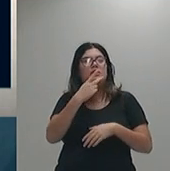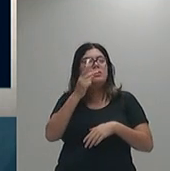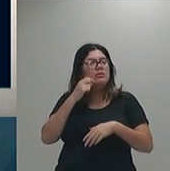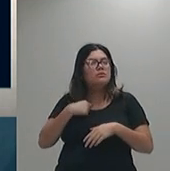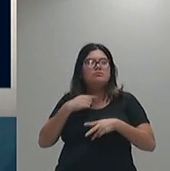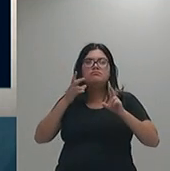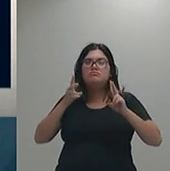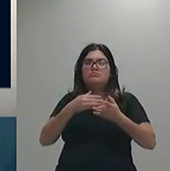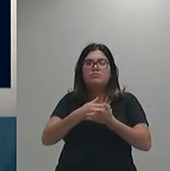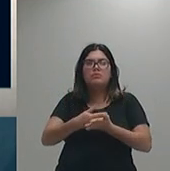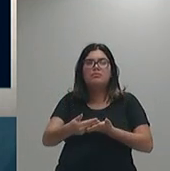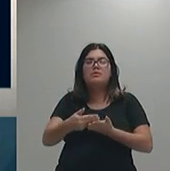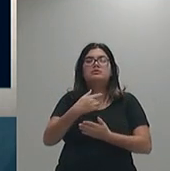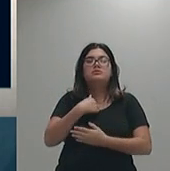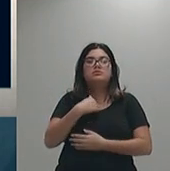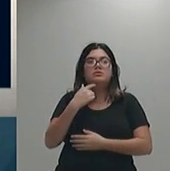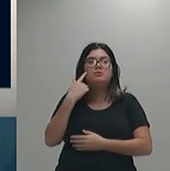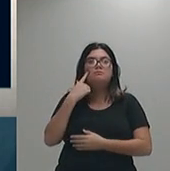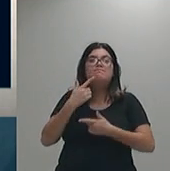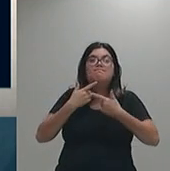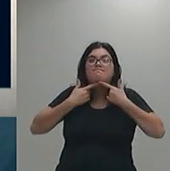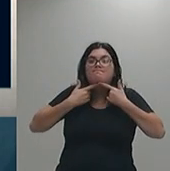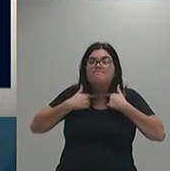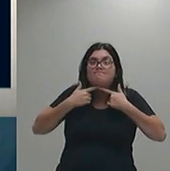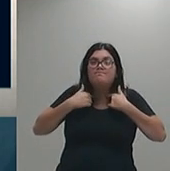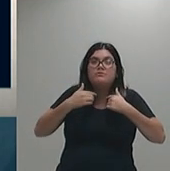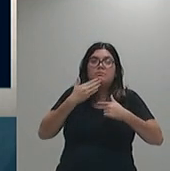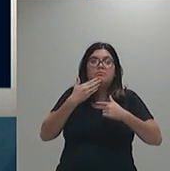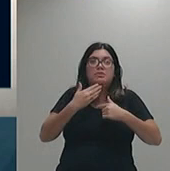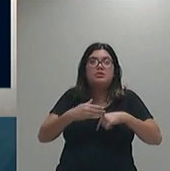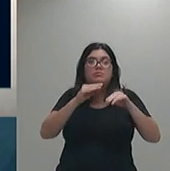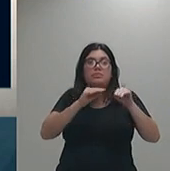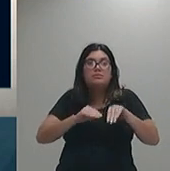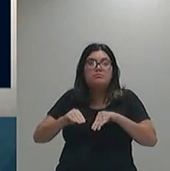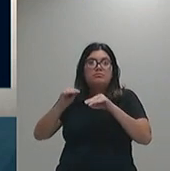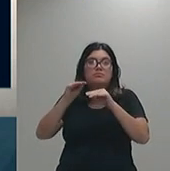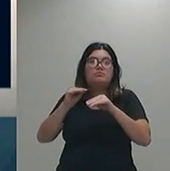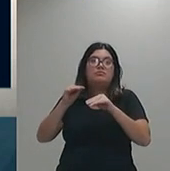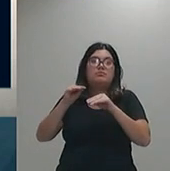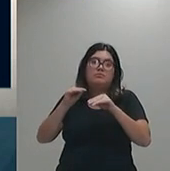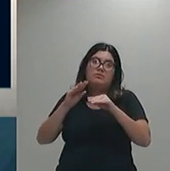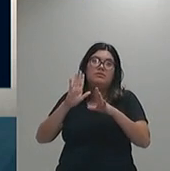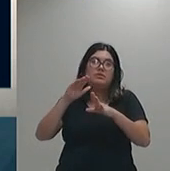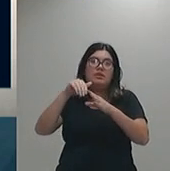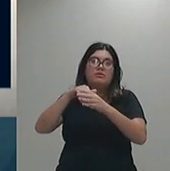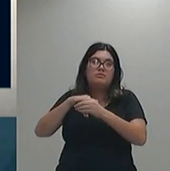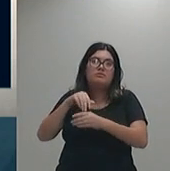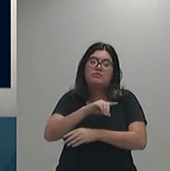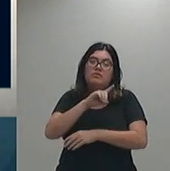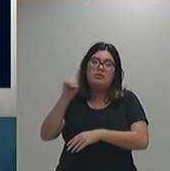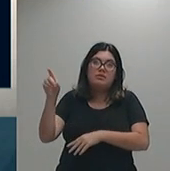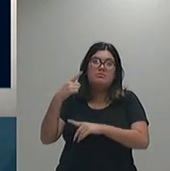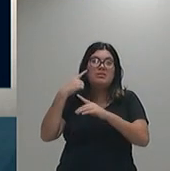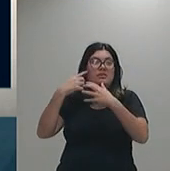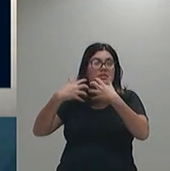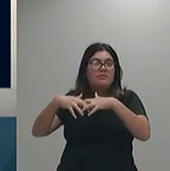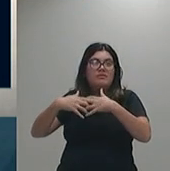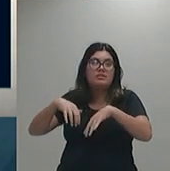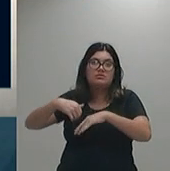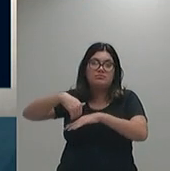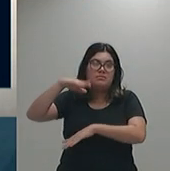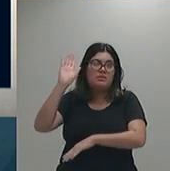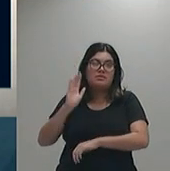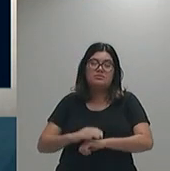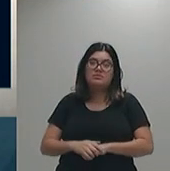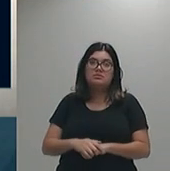com vontade de pedir Vista até para refletir um pouco mais sobre a questão Nós